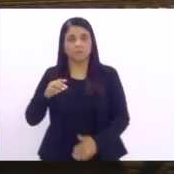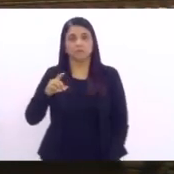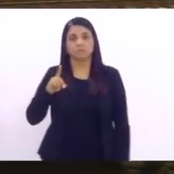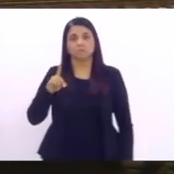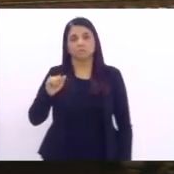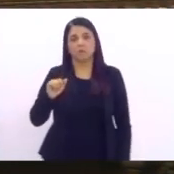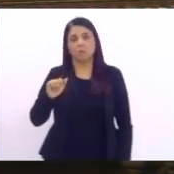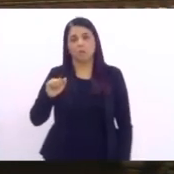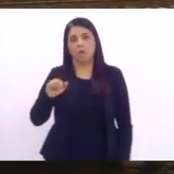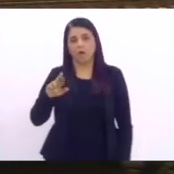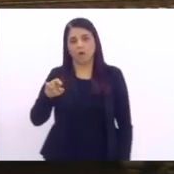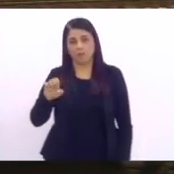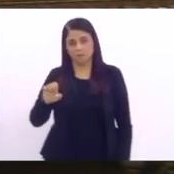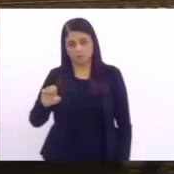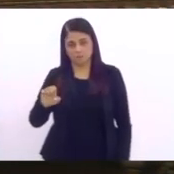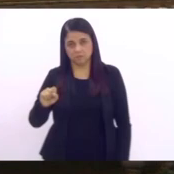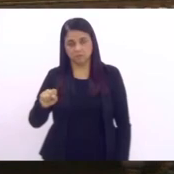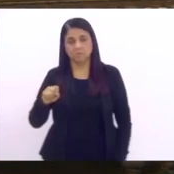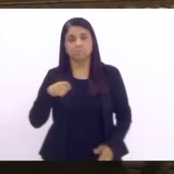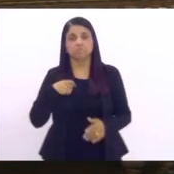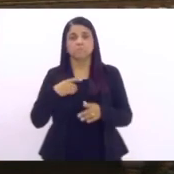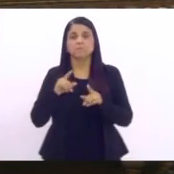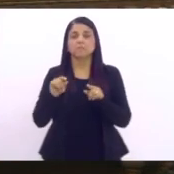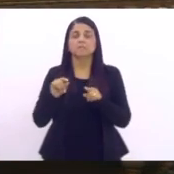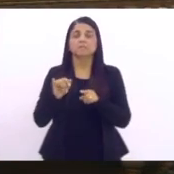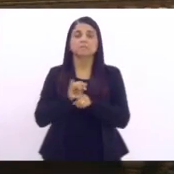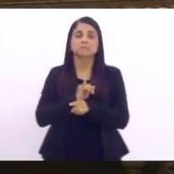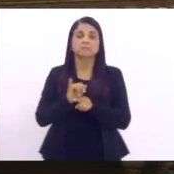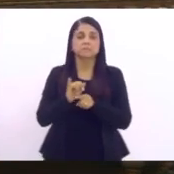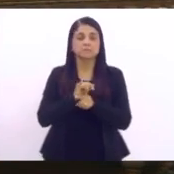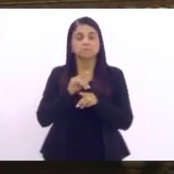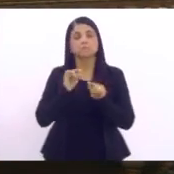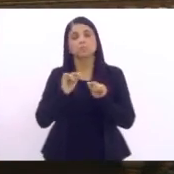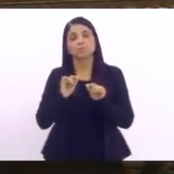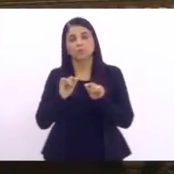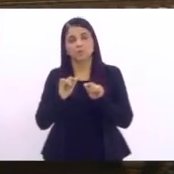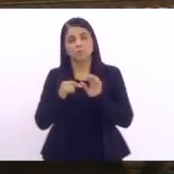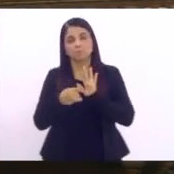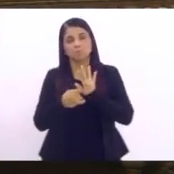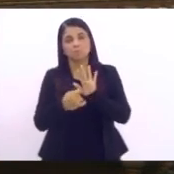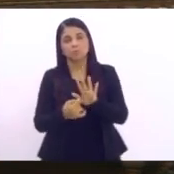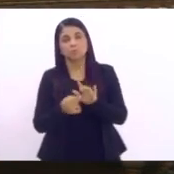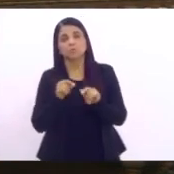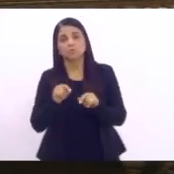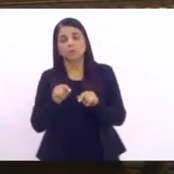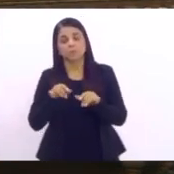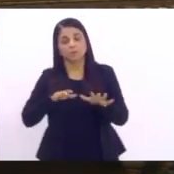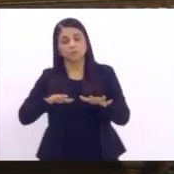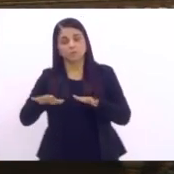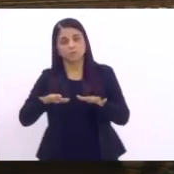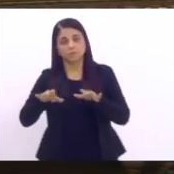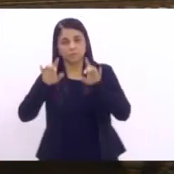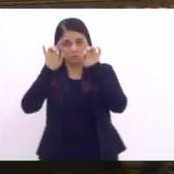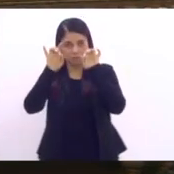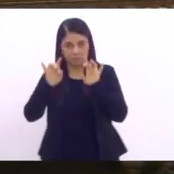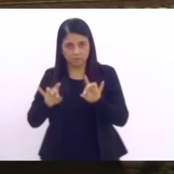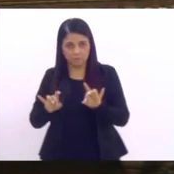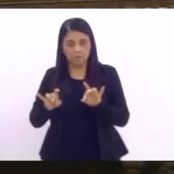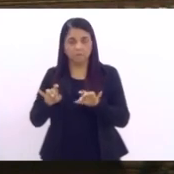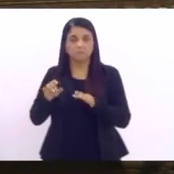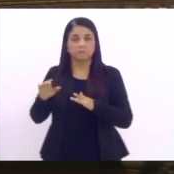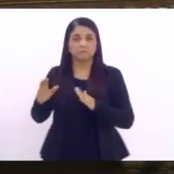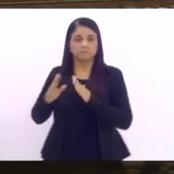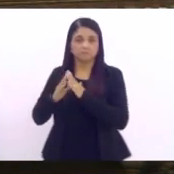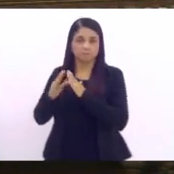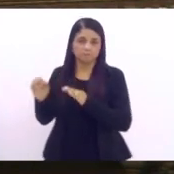elementos que para nós são muito caros, em especial para os movimentos de favela e periferia. E aí lembrar que a gente